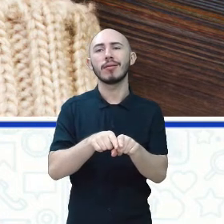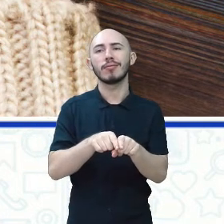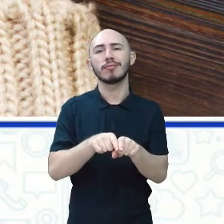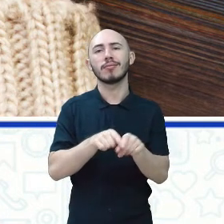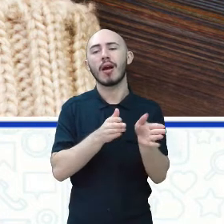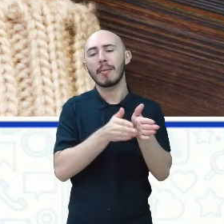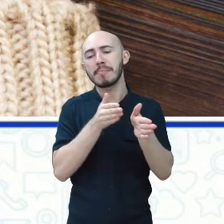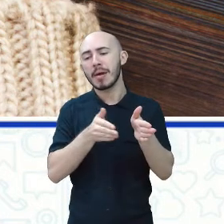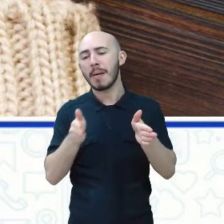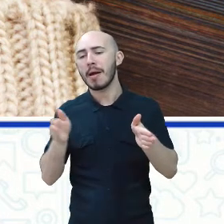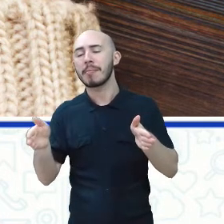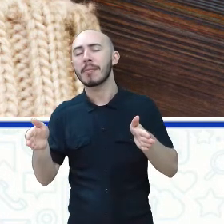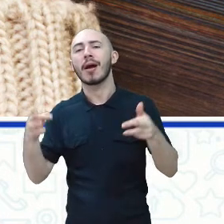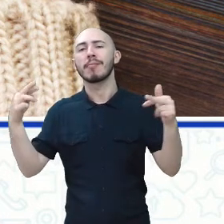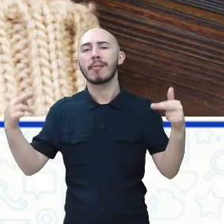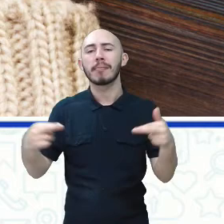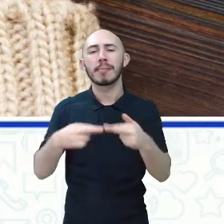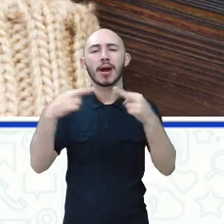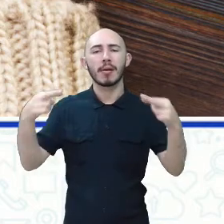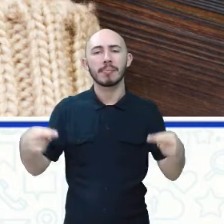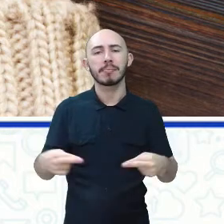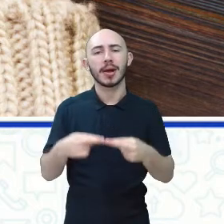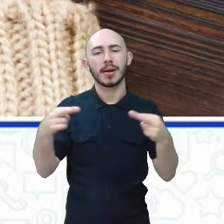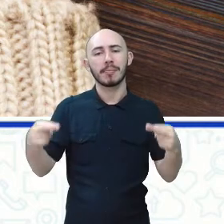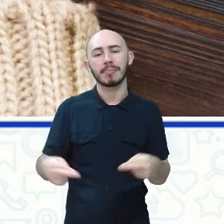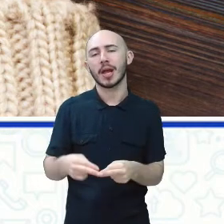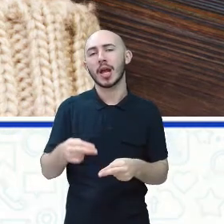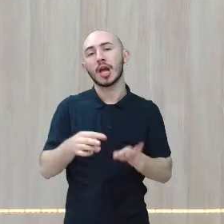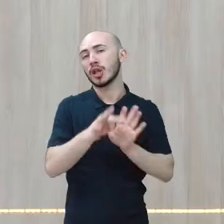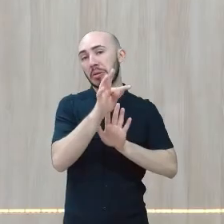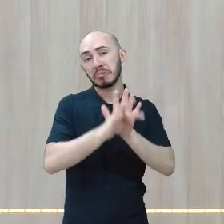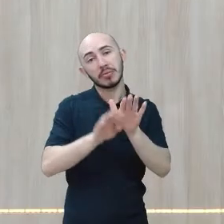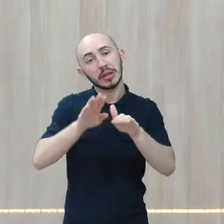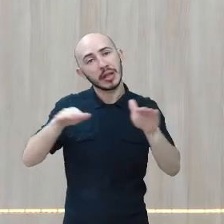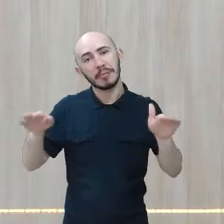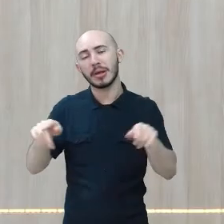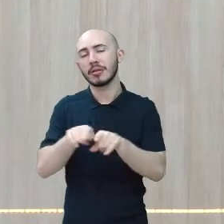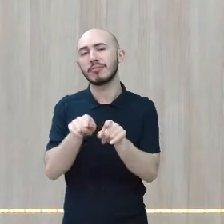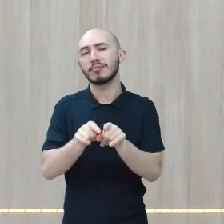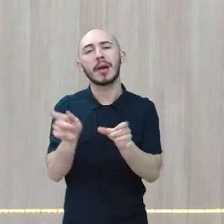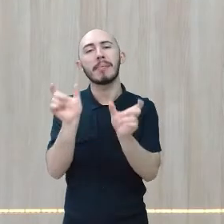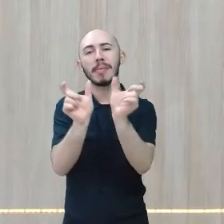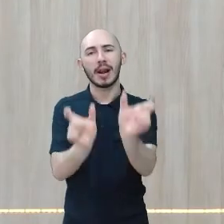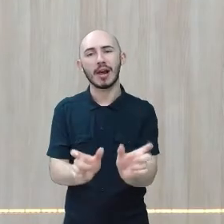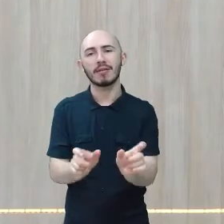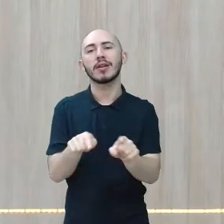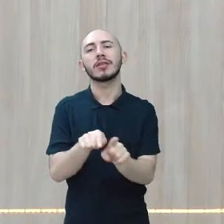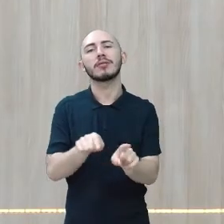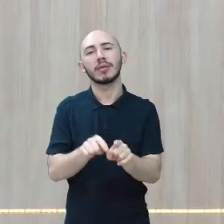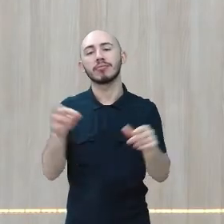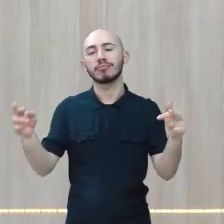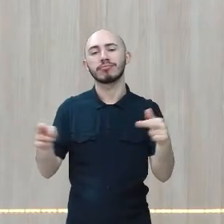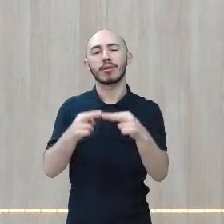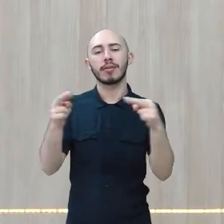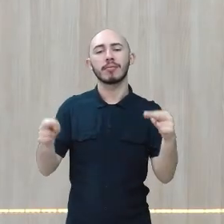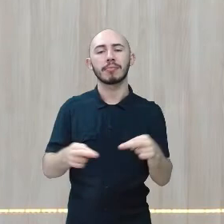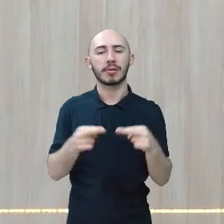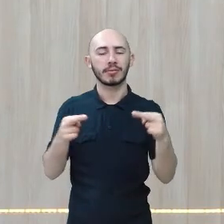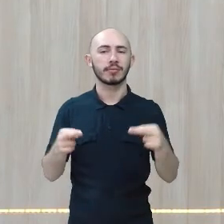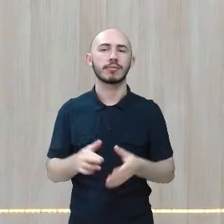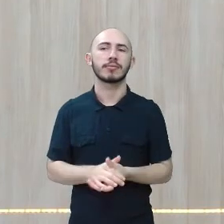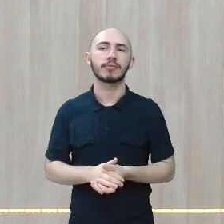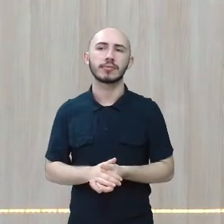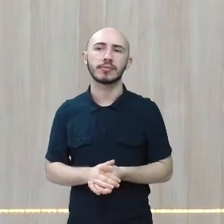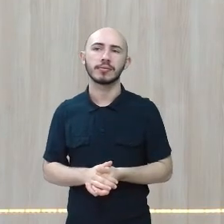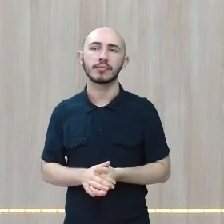ou variados. Então, depende do texto, das palavras que estão ali escritas.